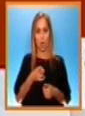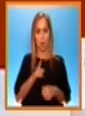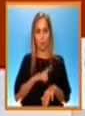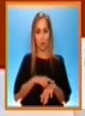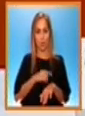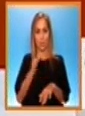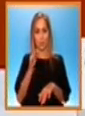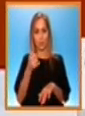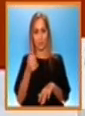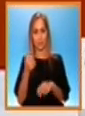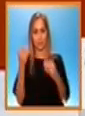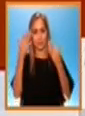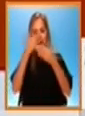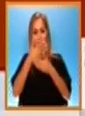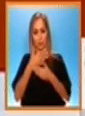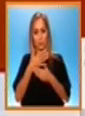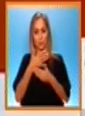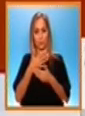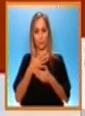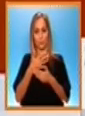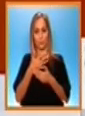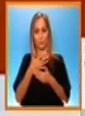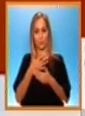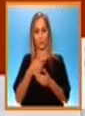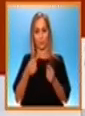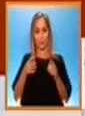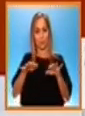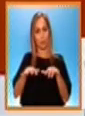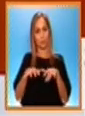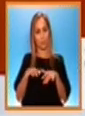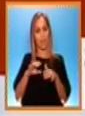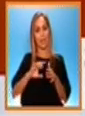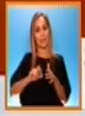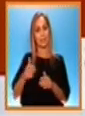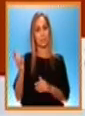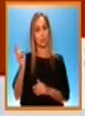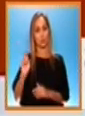9h45 da noite, no auditório do Casino Estoril.